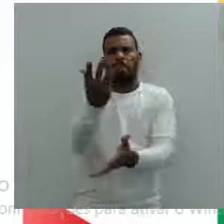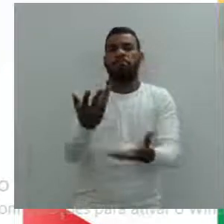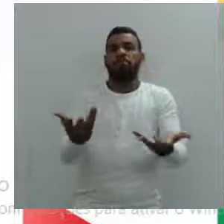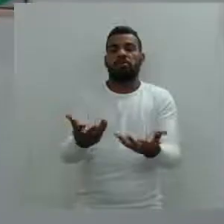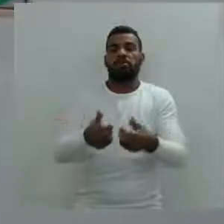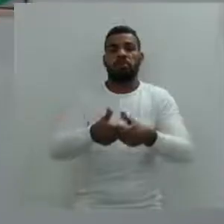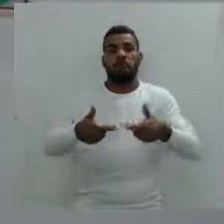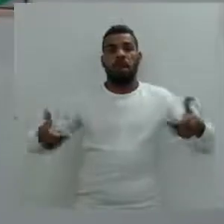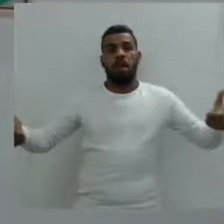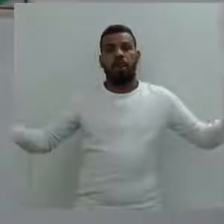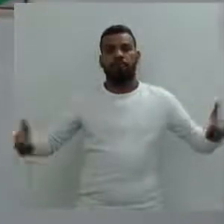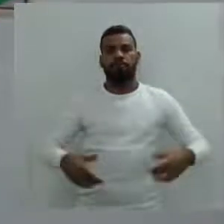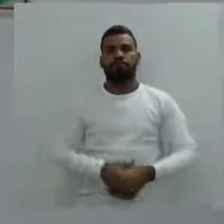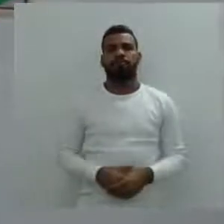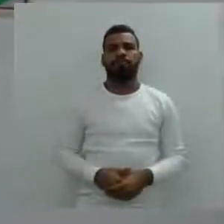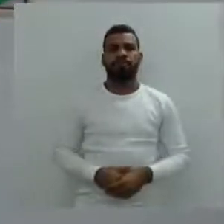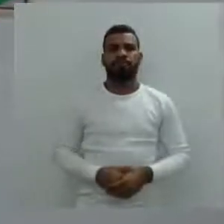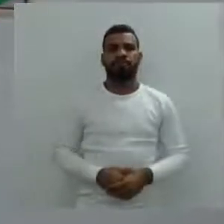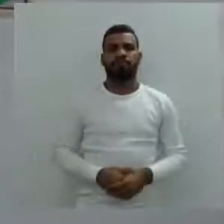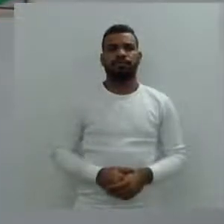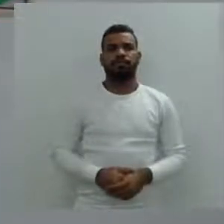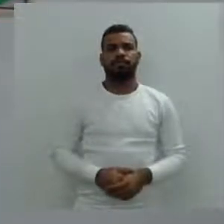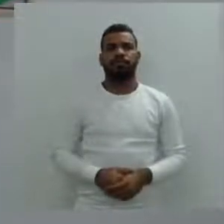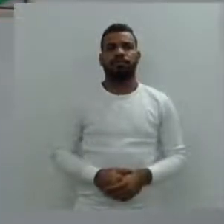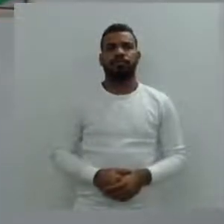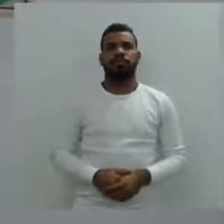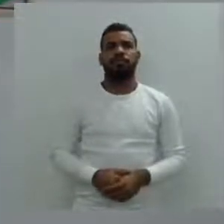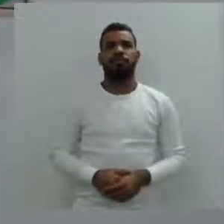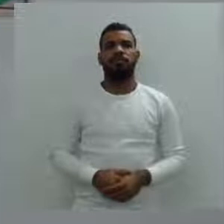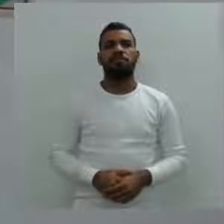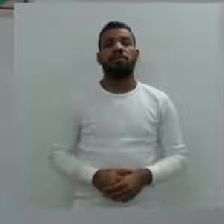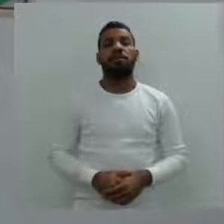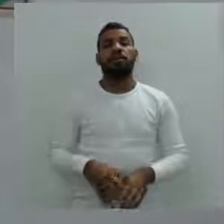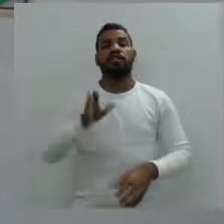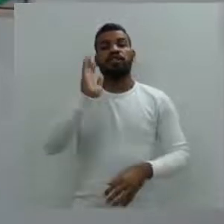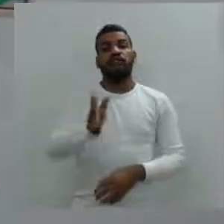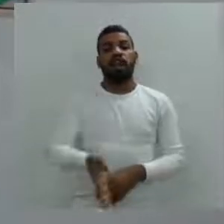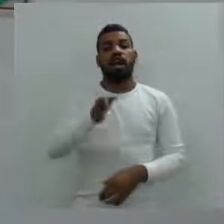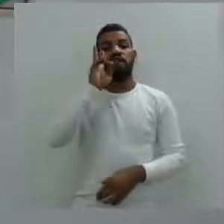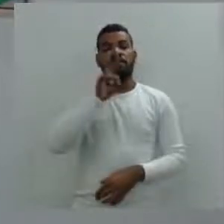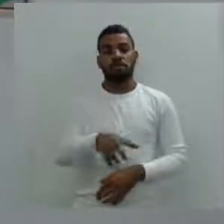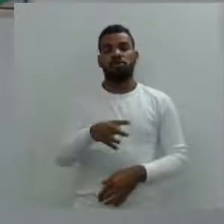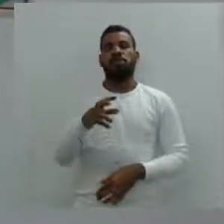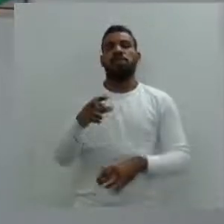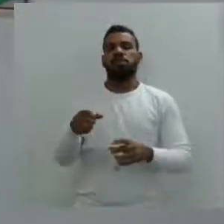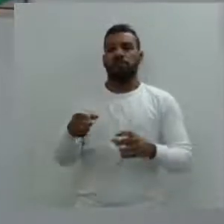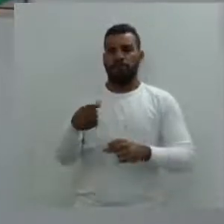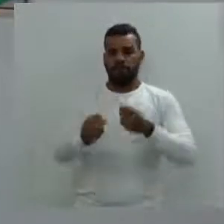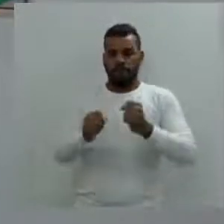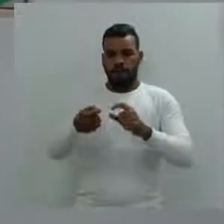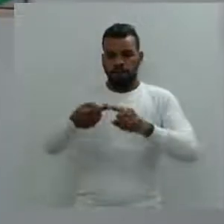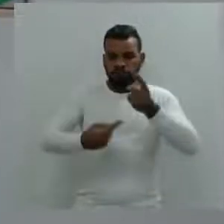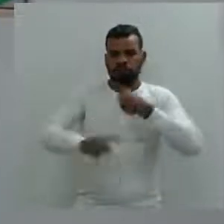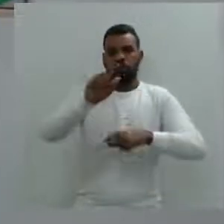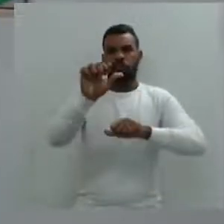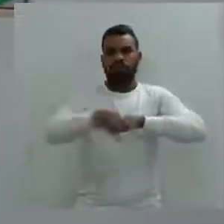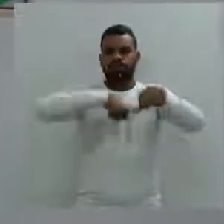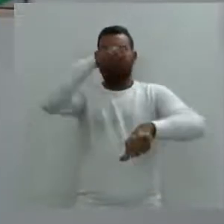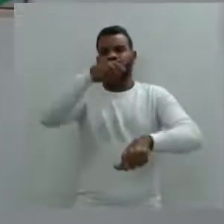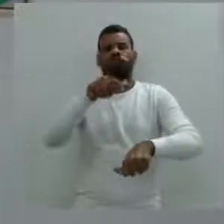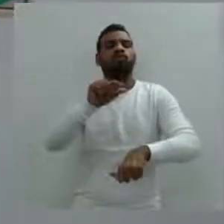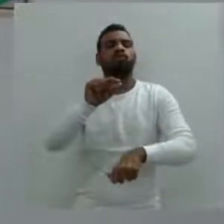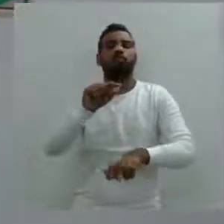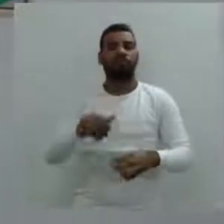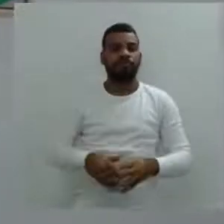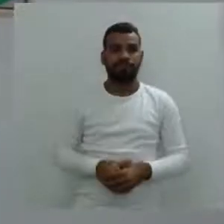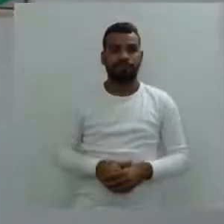Bem, nós vimos que a Revolução Industrial ela traz para todos nós, sem dúvida,